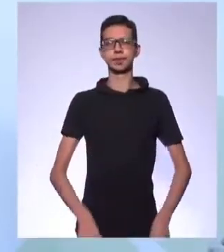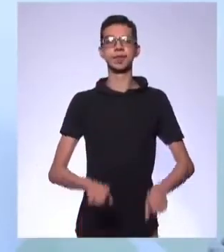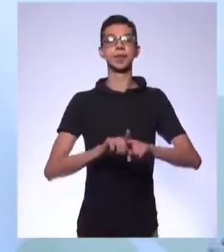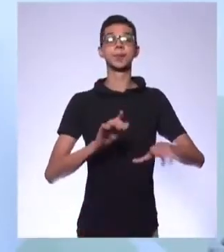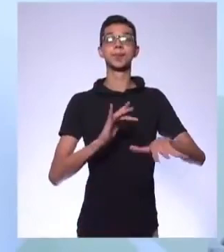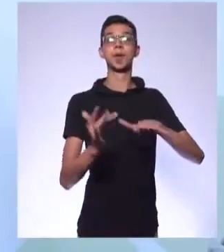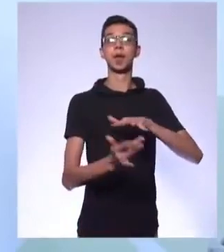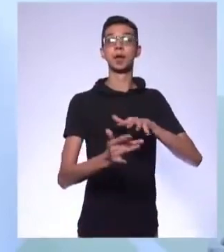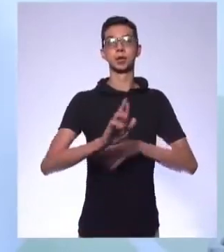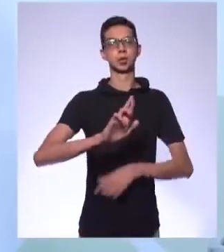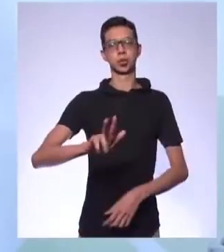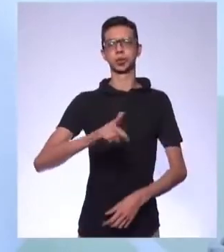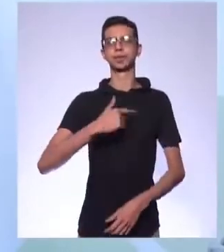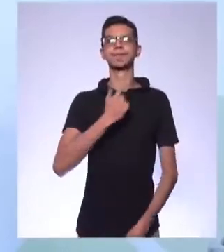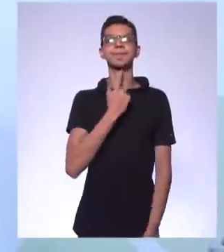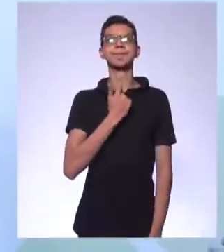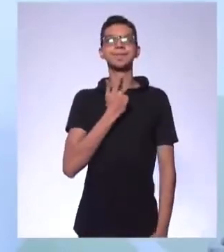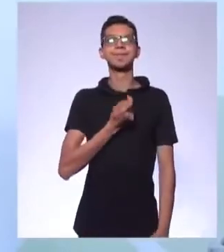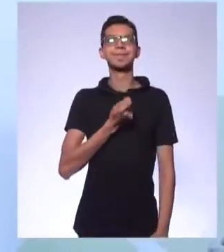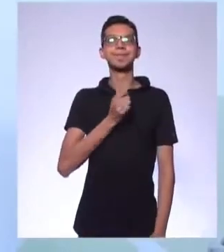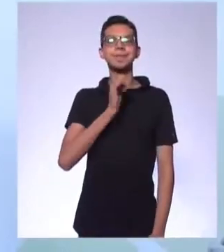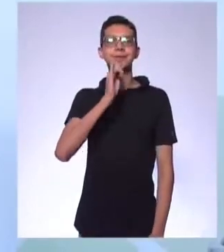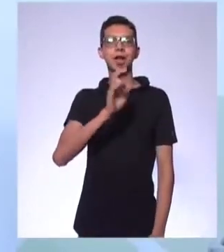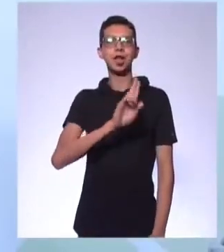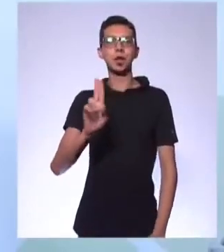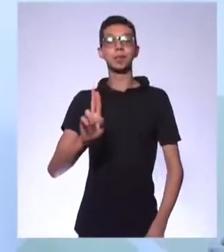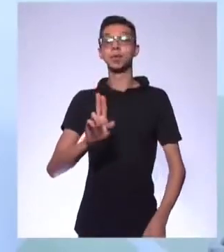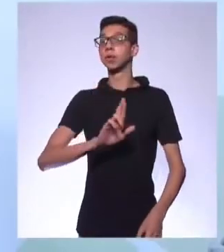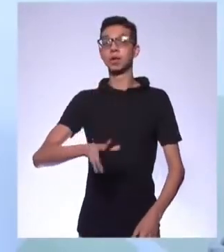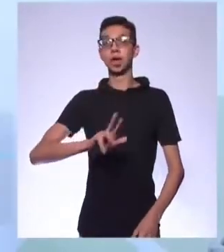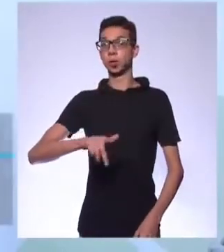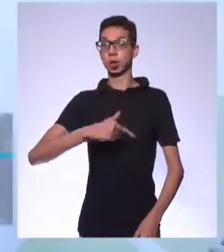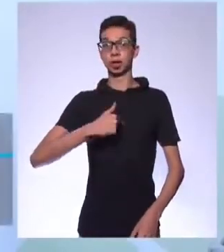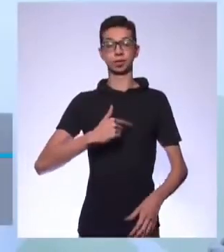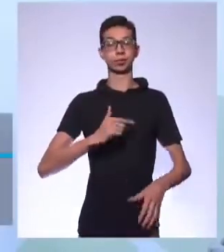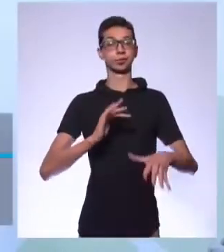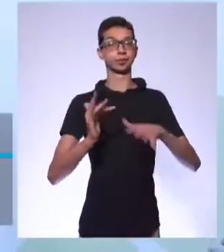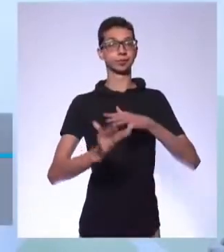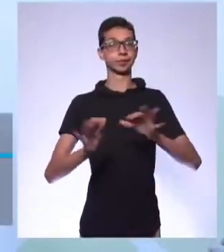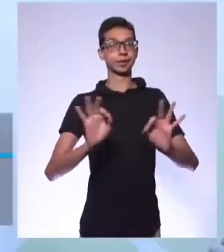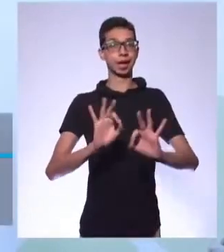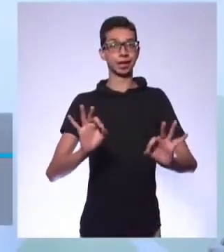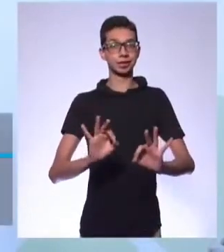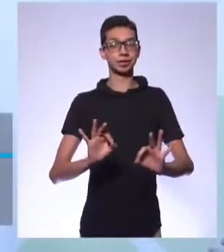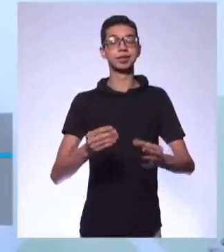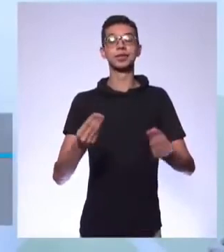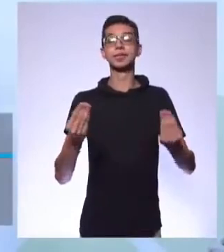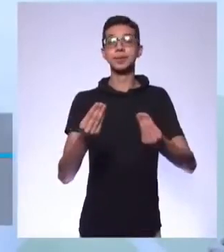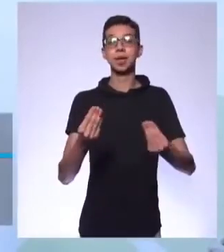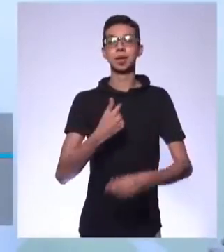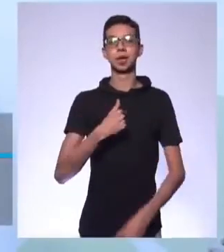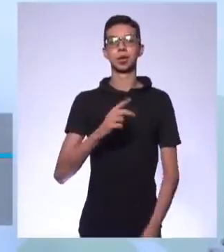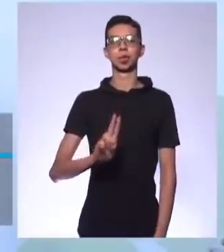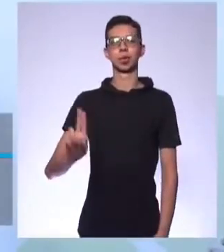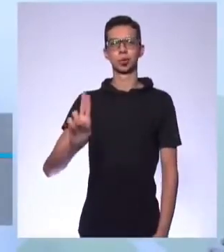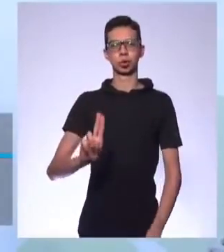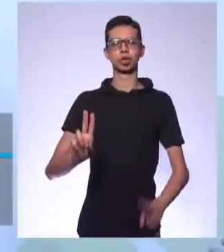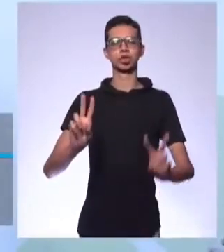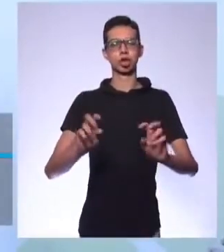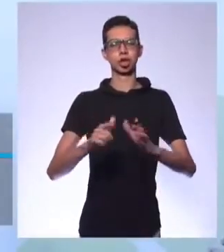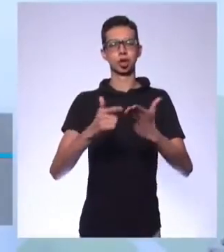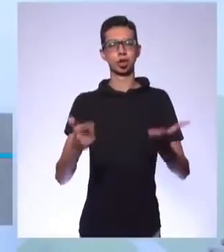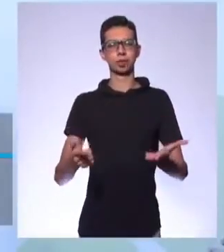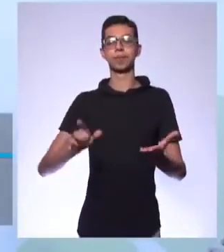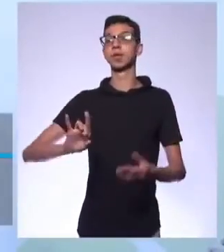sociais, que dá vontade de falar o nome da rede, mas das redes sociais, eu não peguei nem de um nem de outro. Peguei a partir de jornalistas, tal,